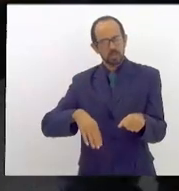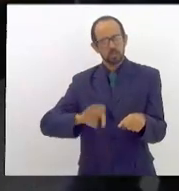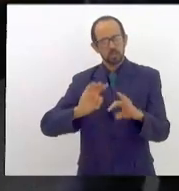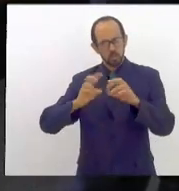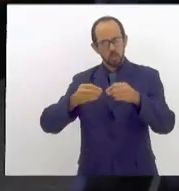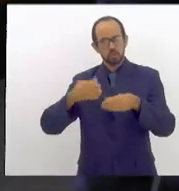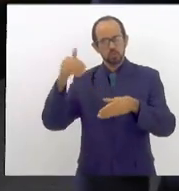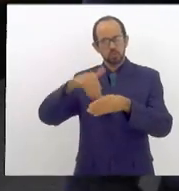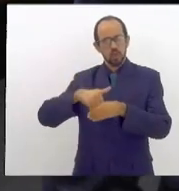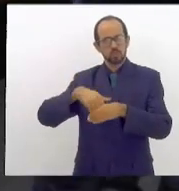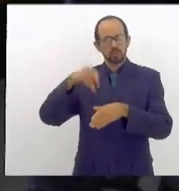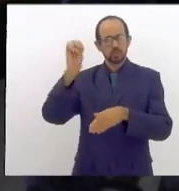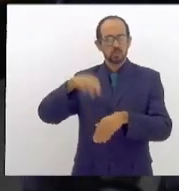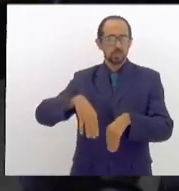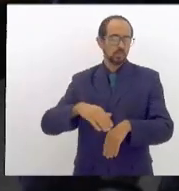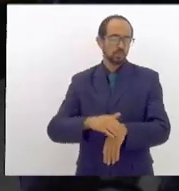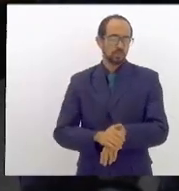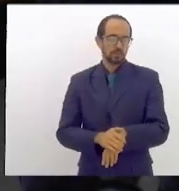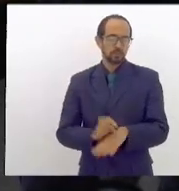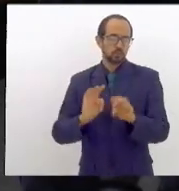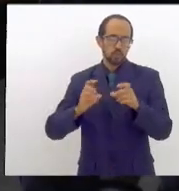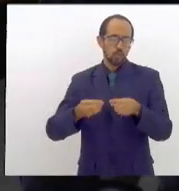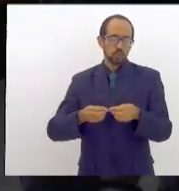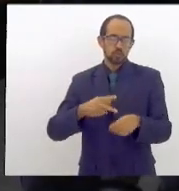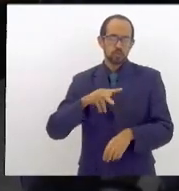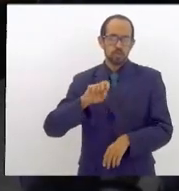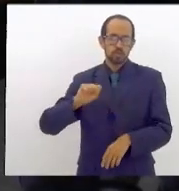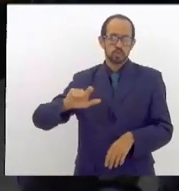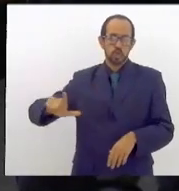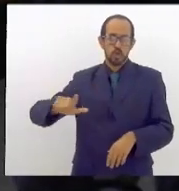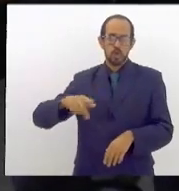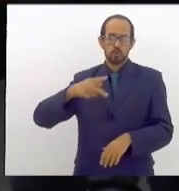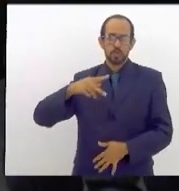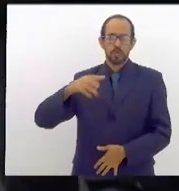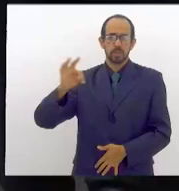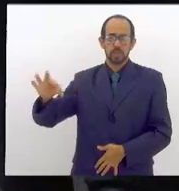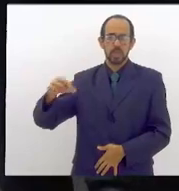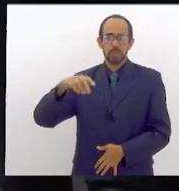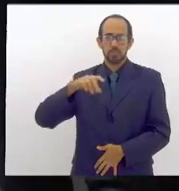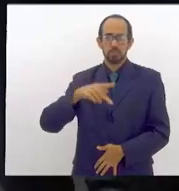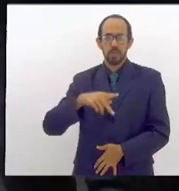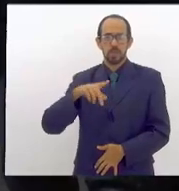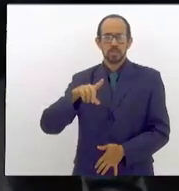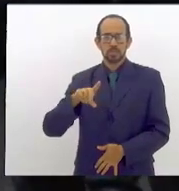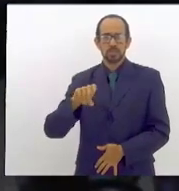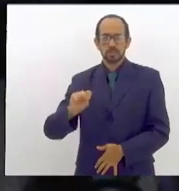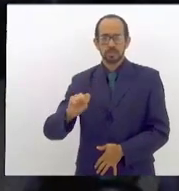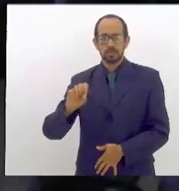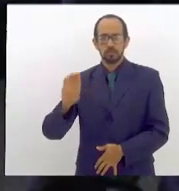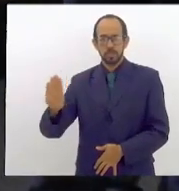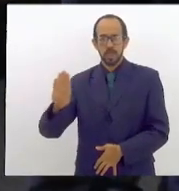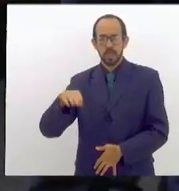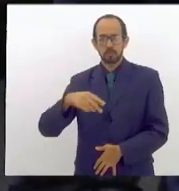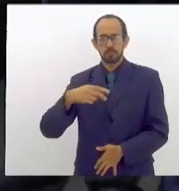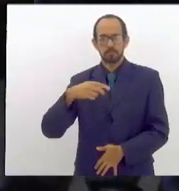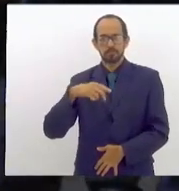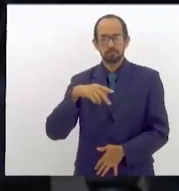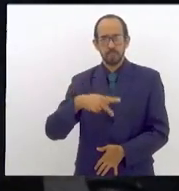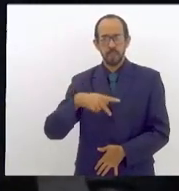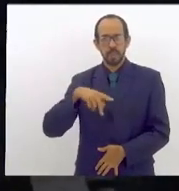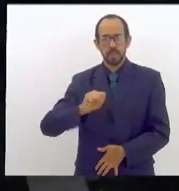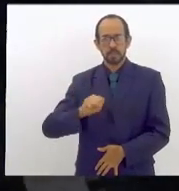sim todos os partidos pessoal PT PSB PSD todos votando